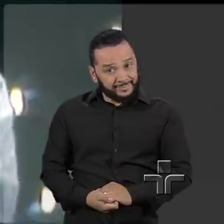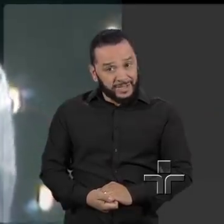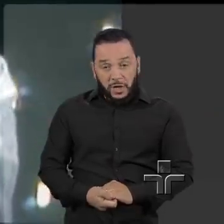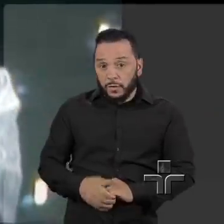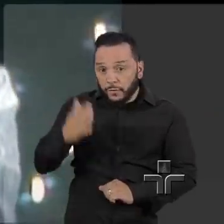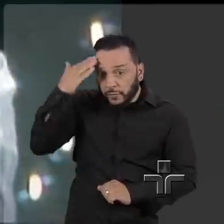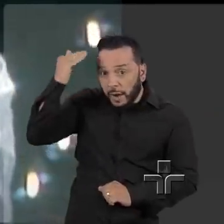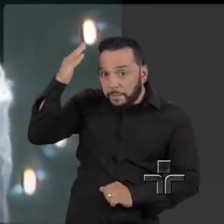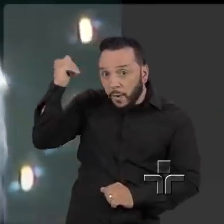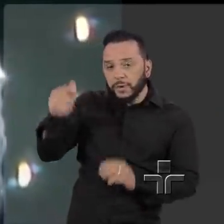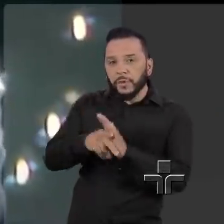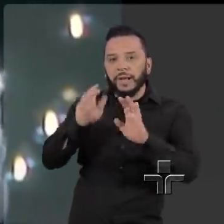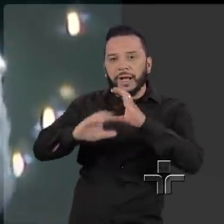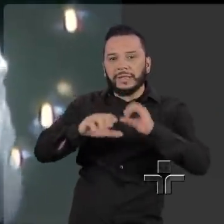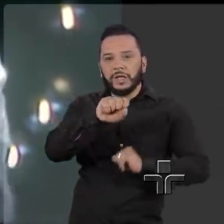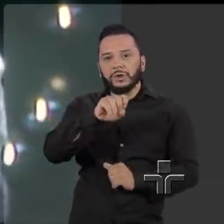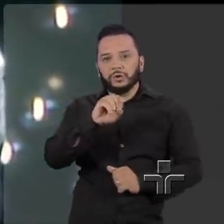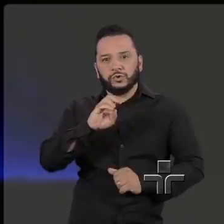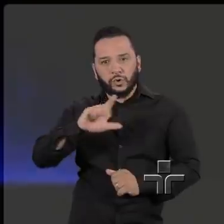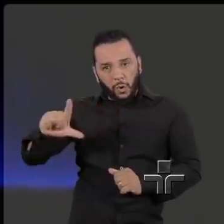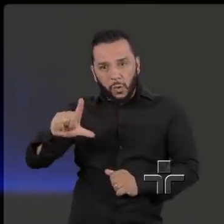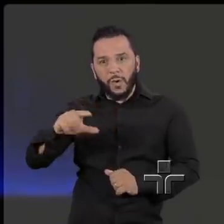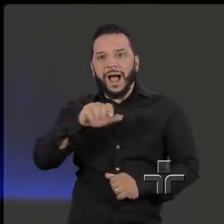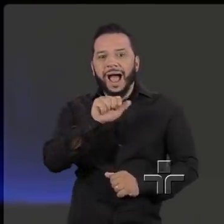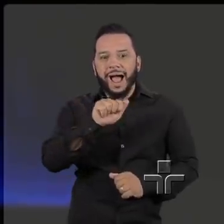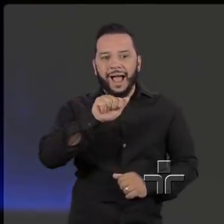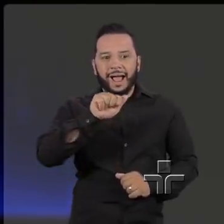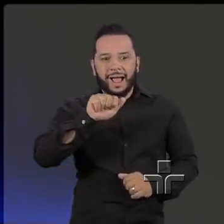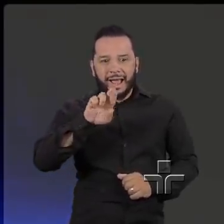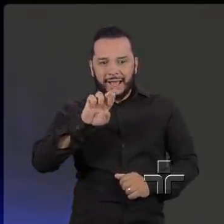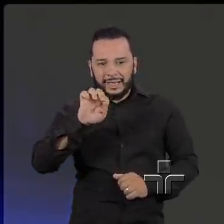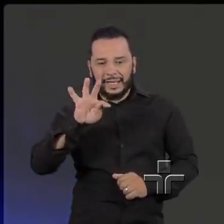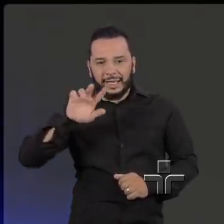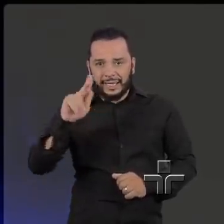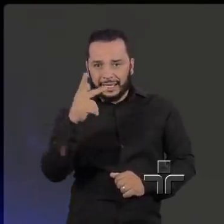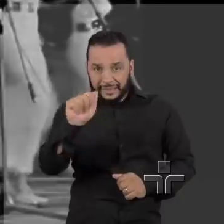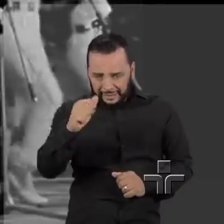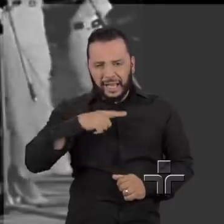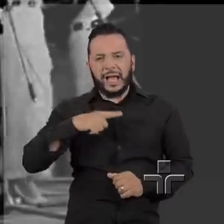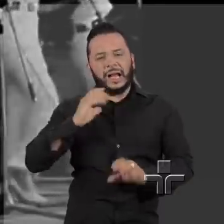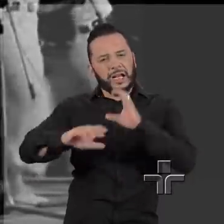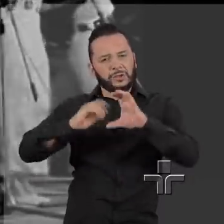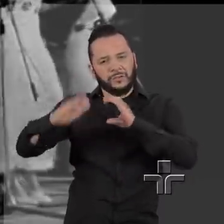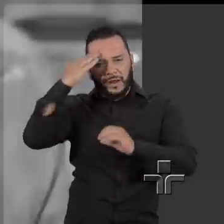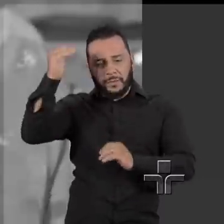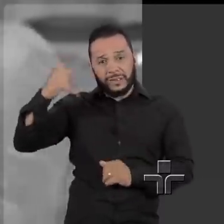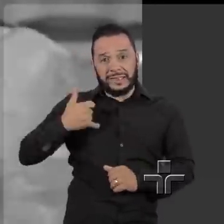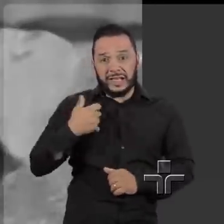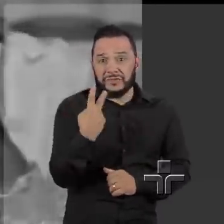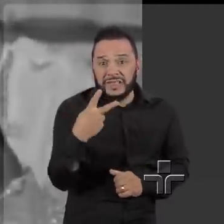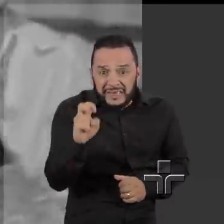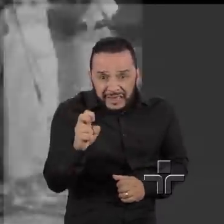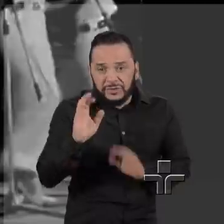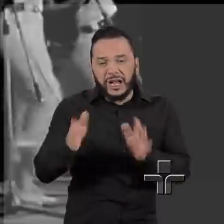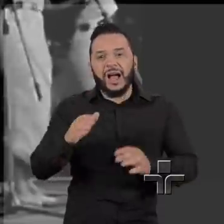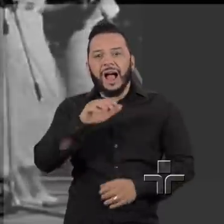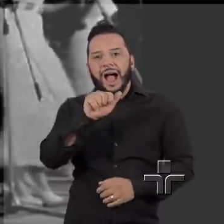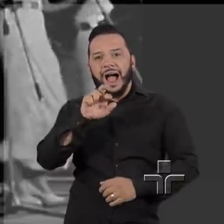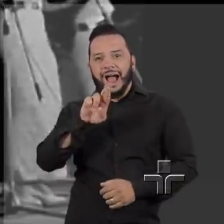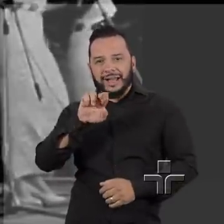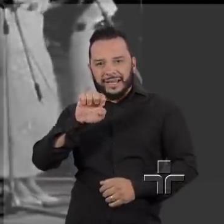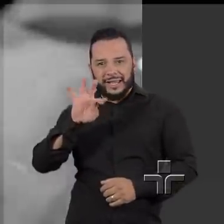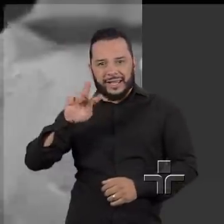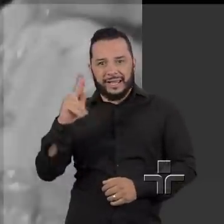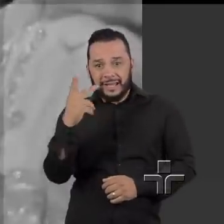Conhecida como Rainha do Soul, Aretha Franklin foi uma das maiores cantoras de todos os tempos. Foi com 25 anos que Aretha chegou no topo